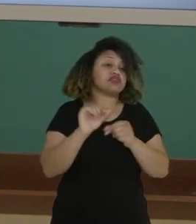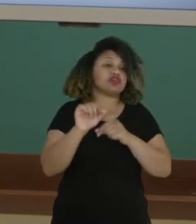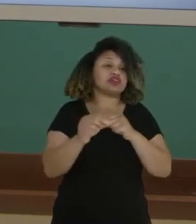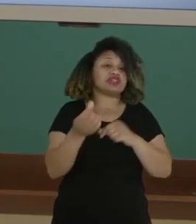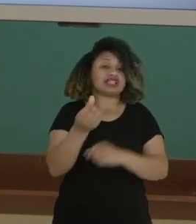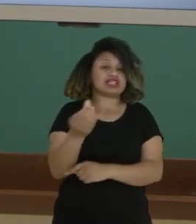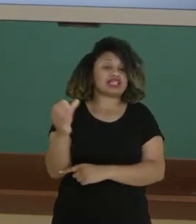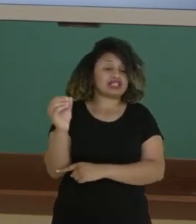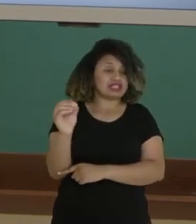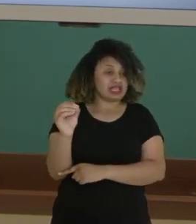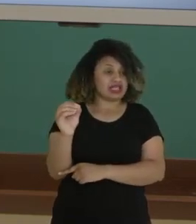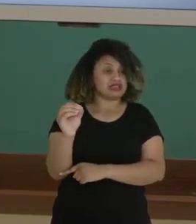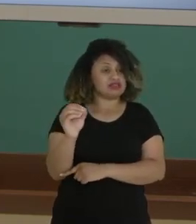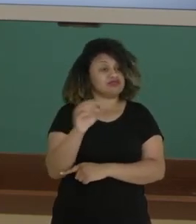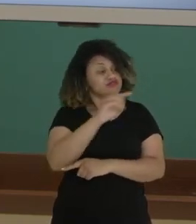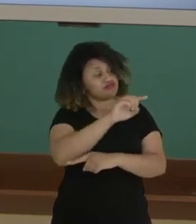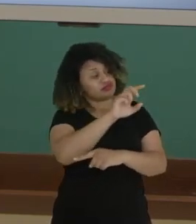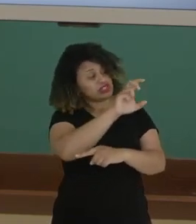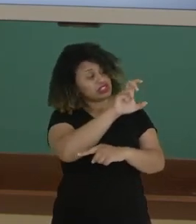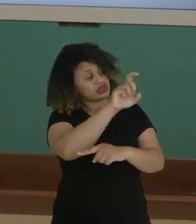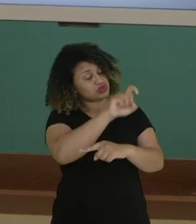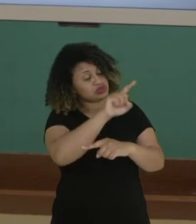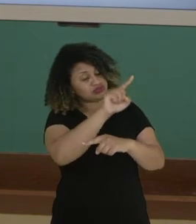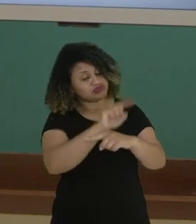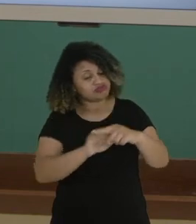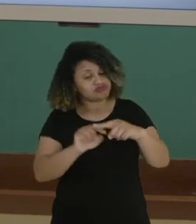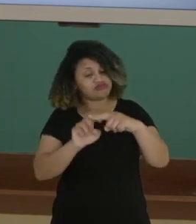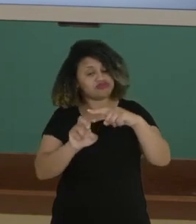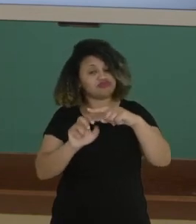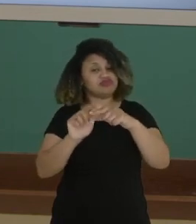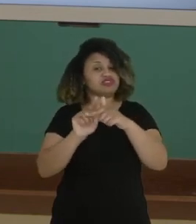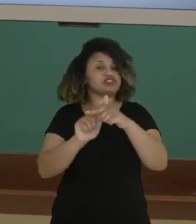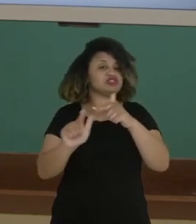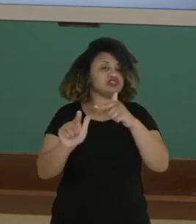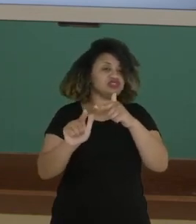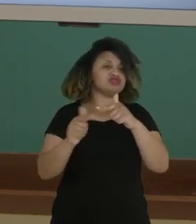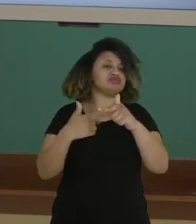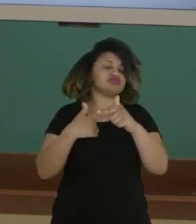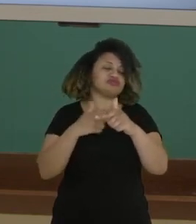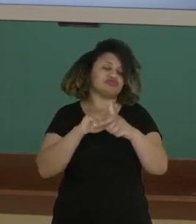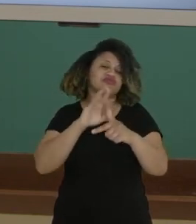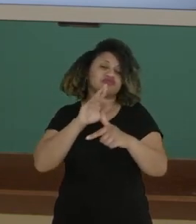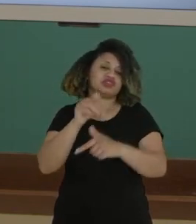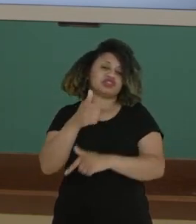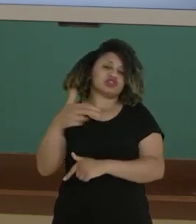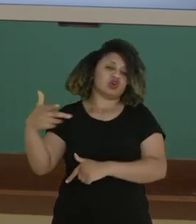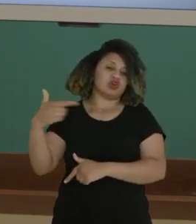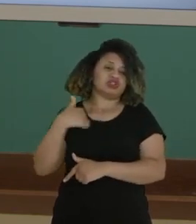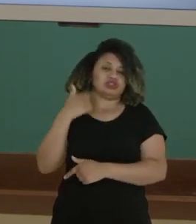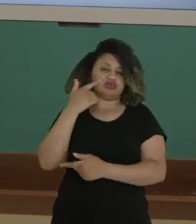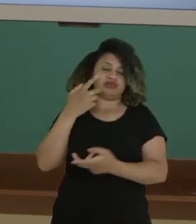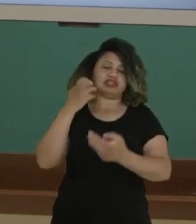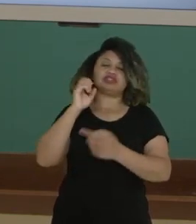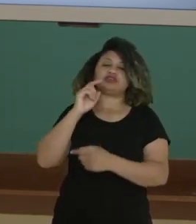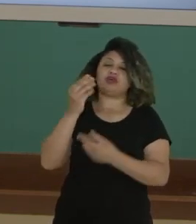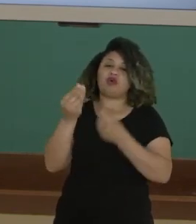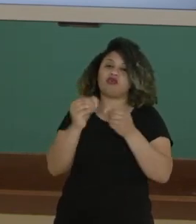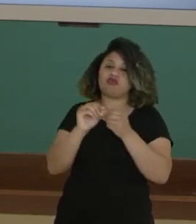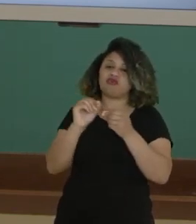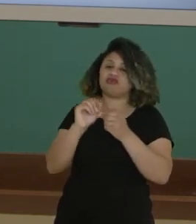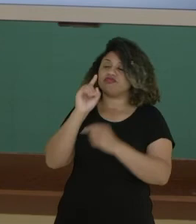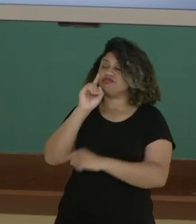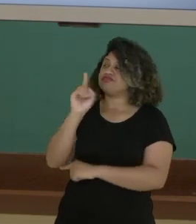5x. Ficou igual a 60. E agora, esse 5 aqui que está multiplicando, passa dividindo. 60 dividido por